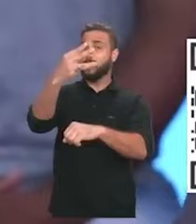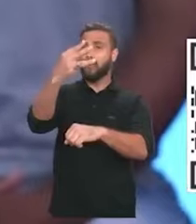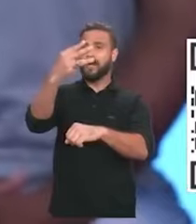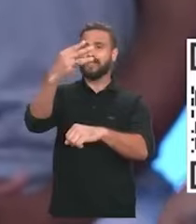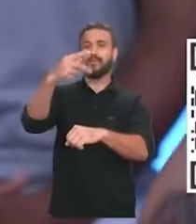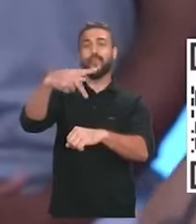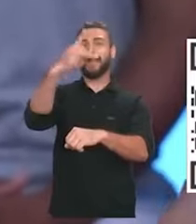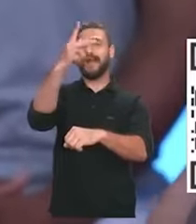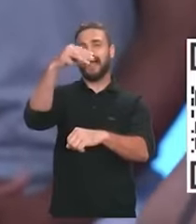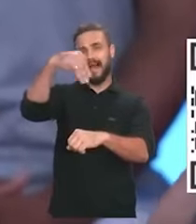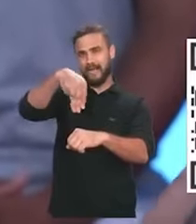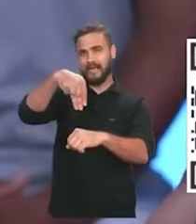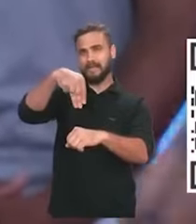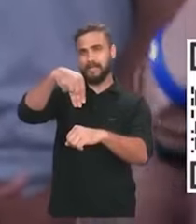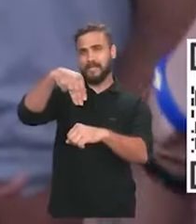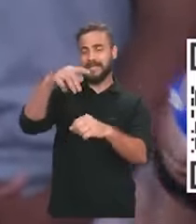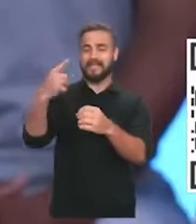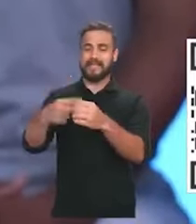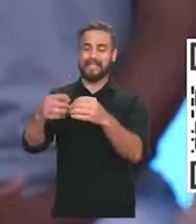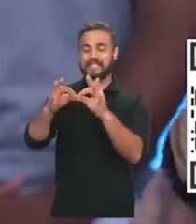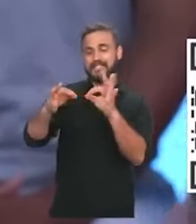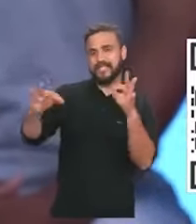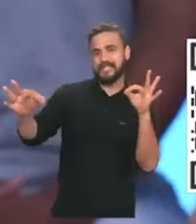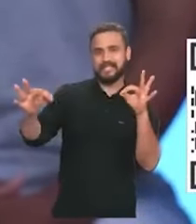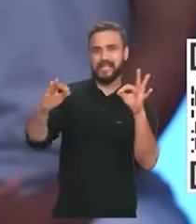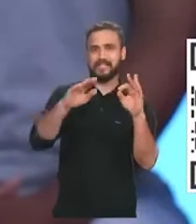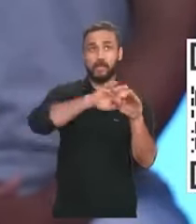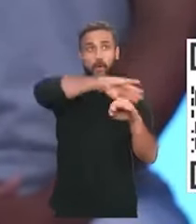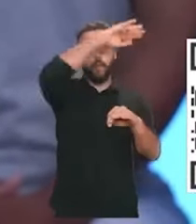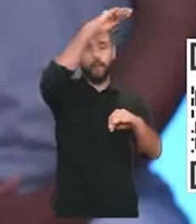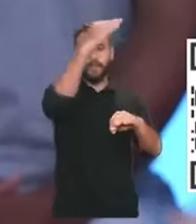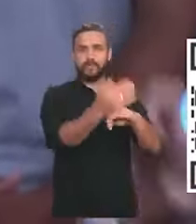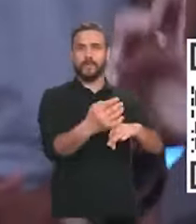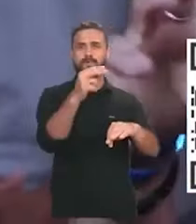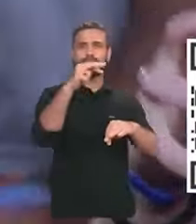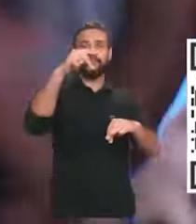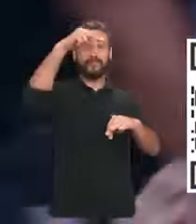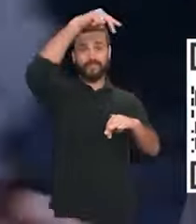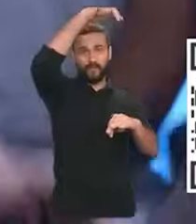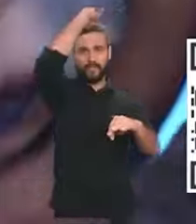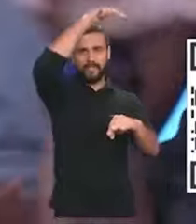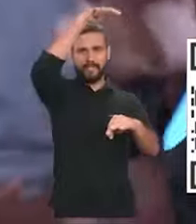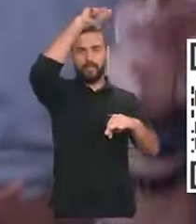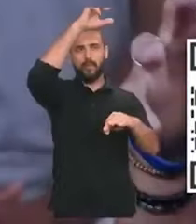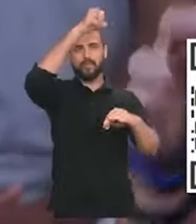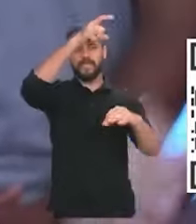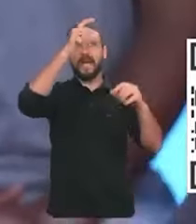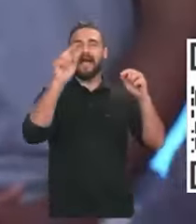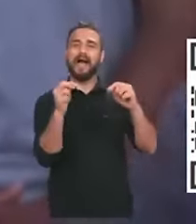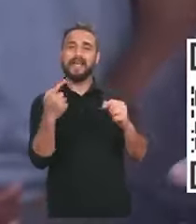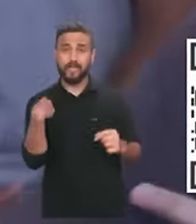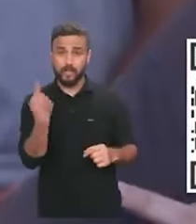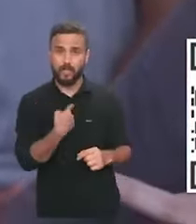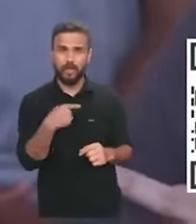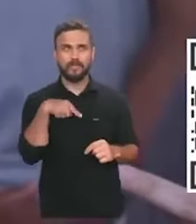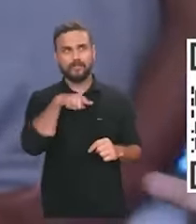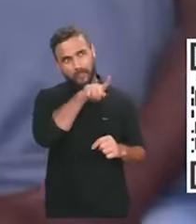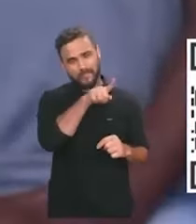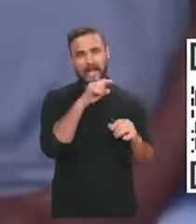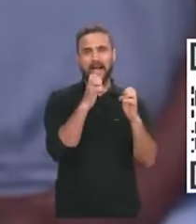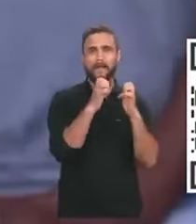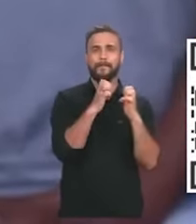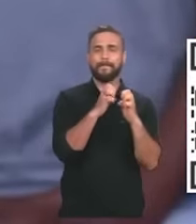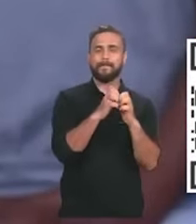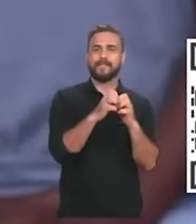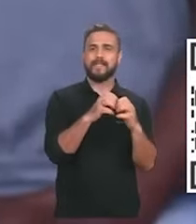né? Então, ali se chama Monte do Gozo, porque o pessoal fica alegre que está chegando no lugar. Então, a gente monta uma estrutura, inclusive, nós